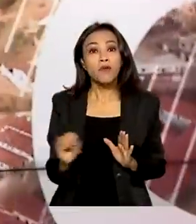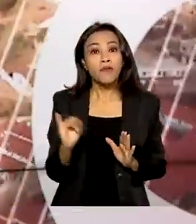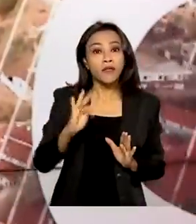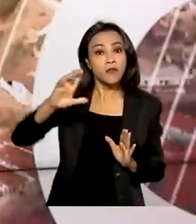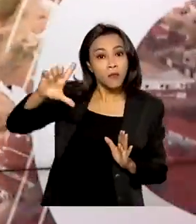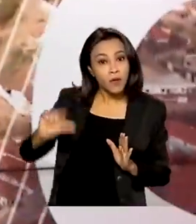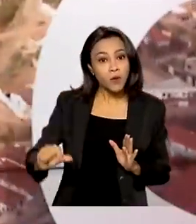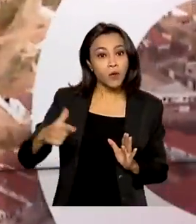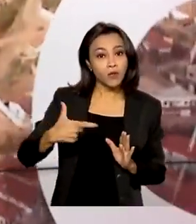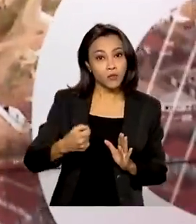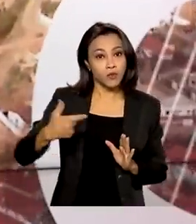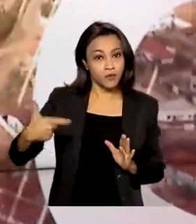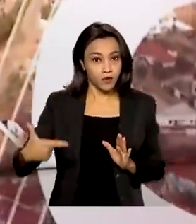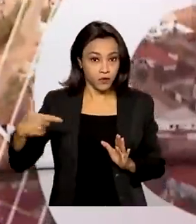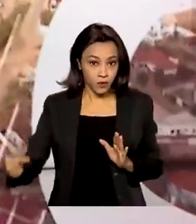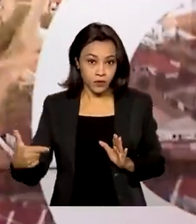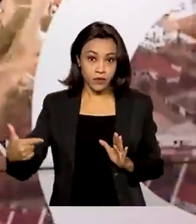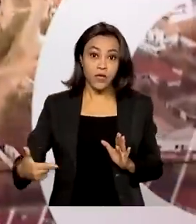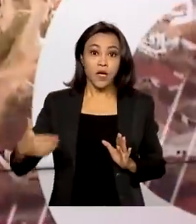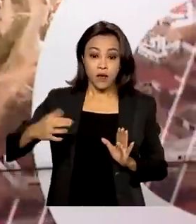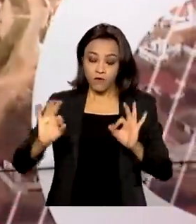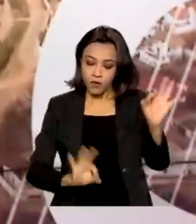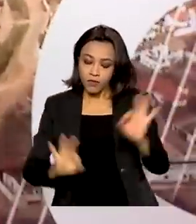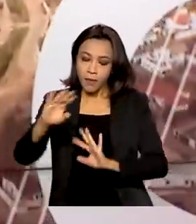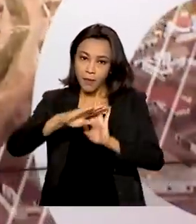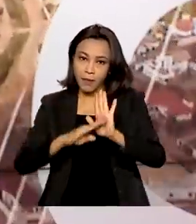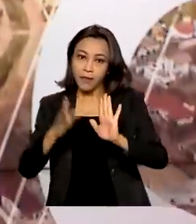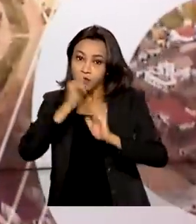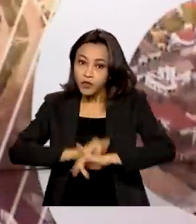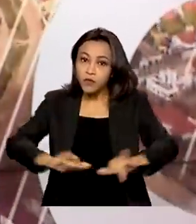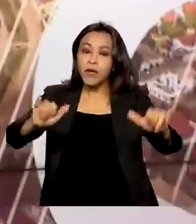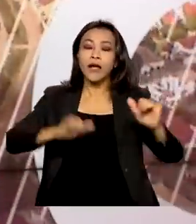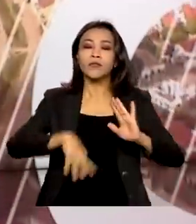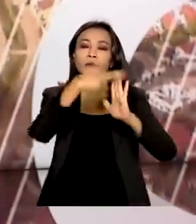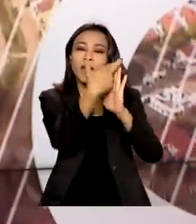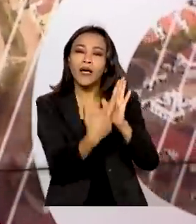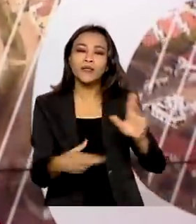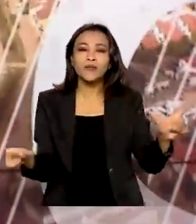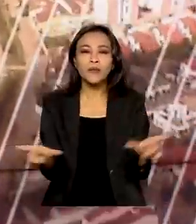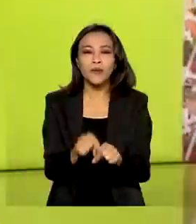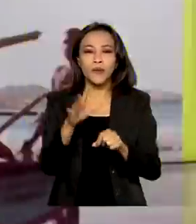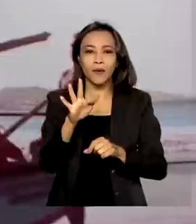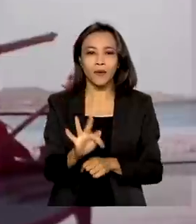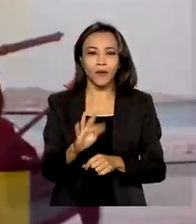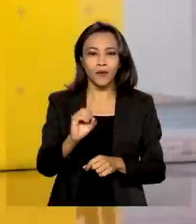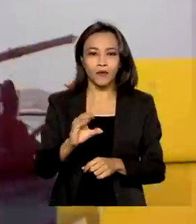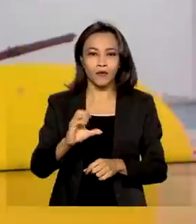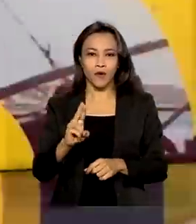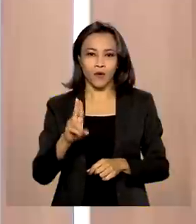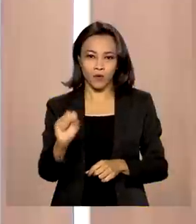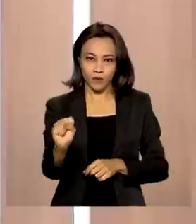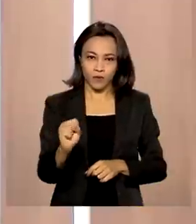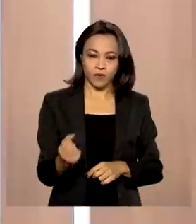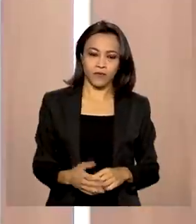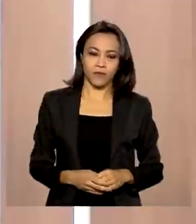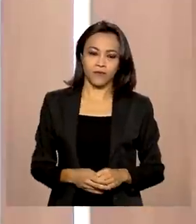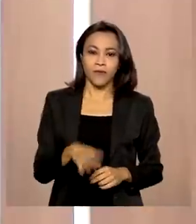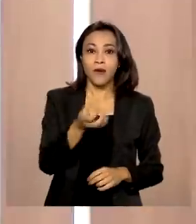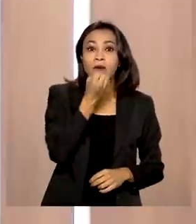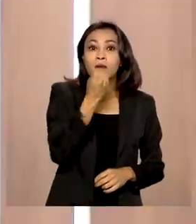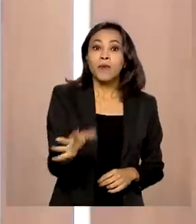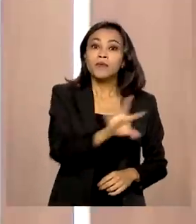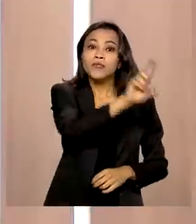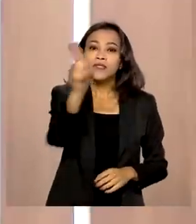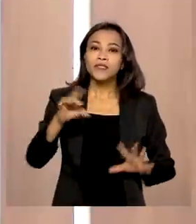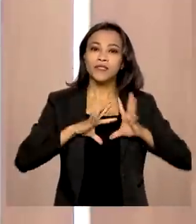2022. As previsões foram divulgadas no boletim Focus do Banco Central. Quem comenta é Ricardo Caldas. Bom dia a